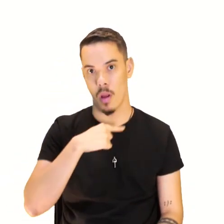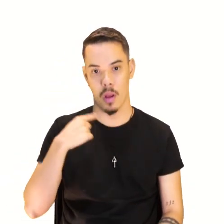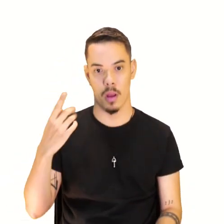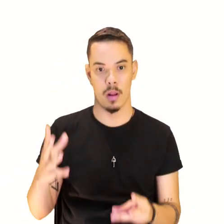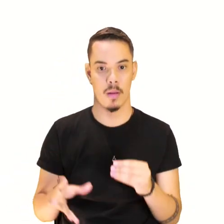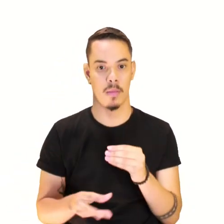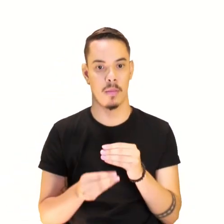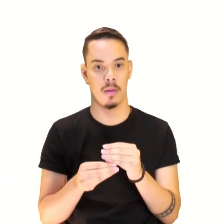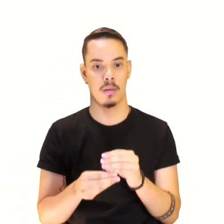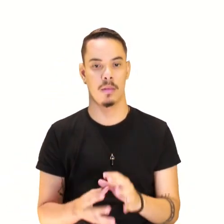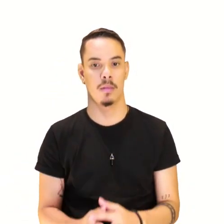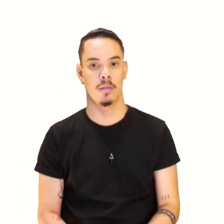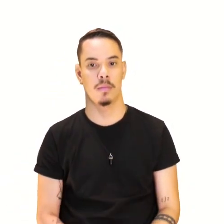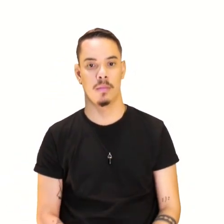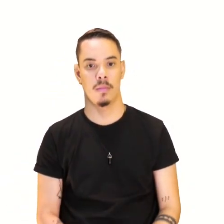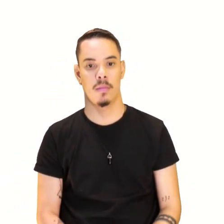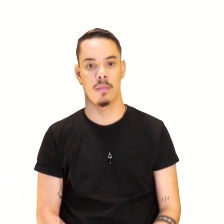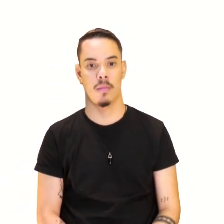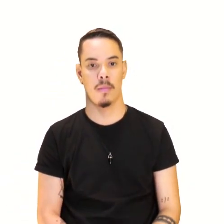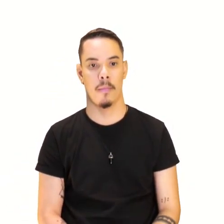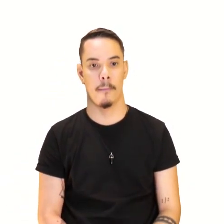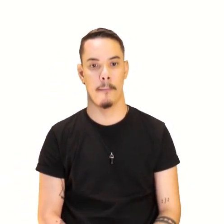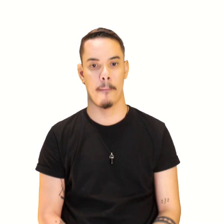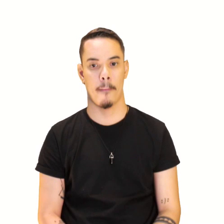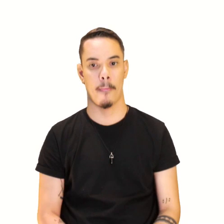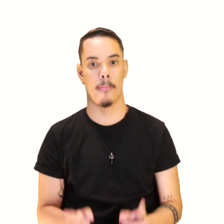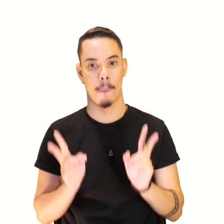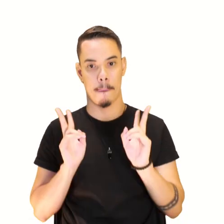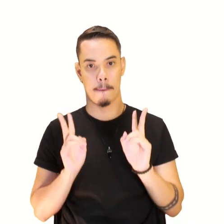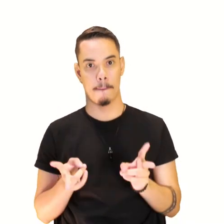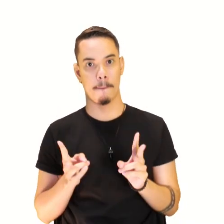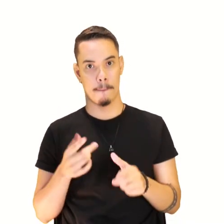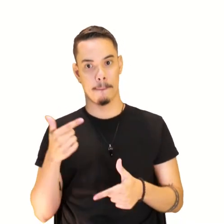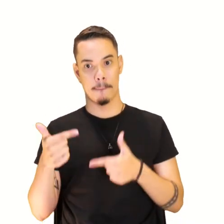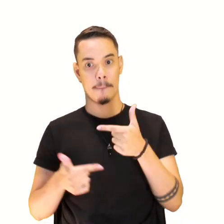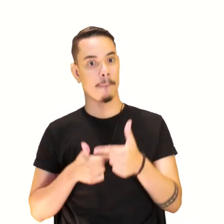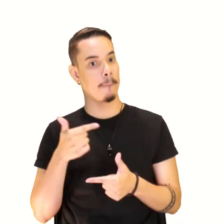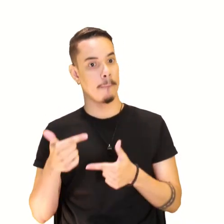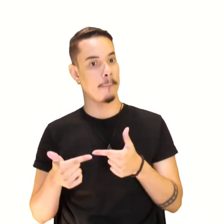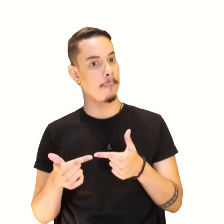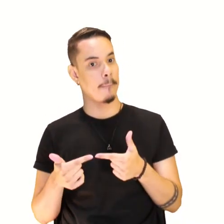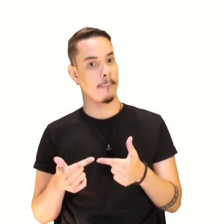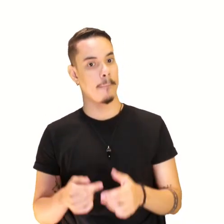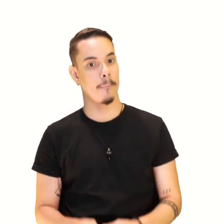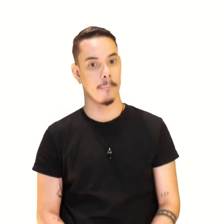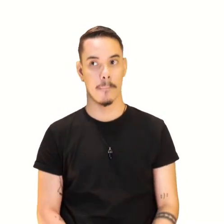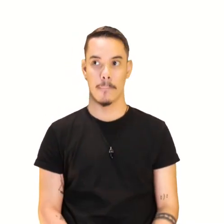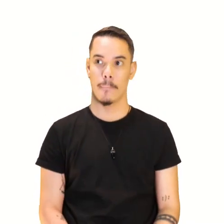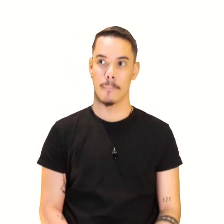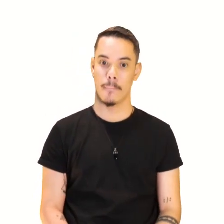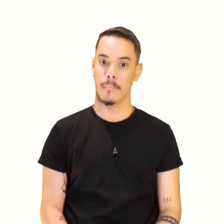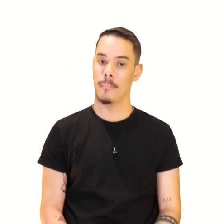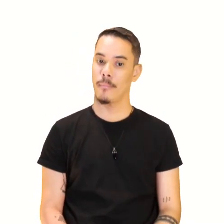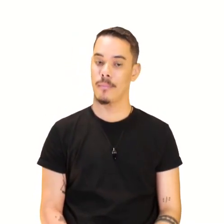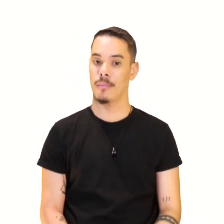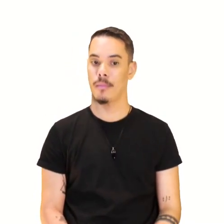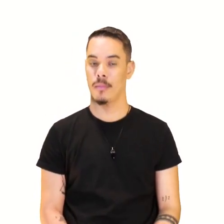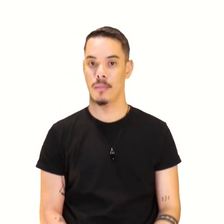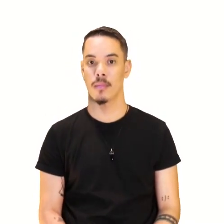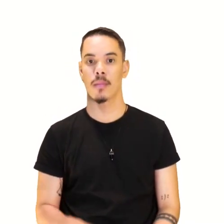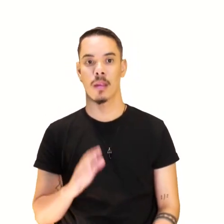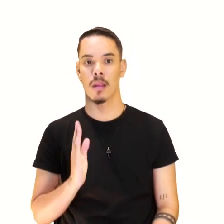então agora virou 9 aqui Aham no mesmo ritmo de trabalho será Eita 9 horas agora